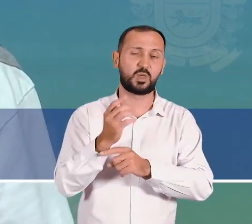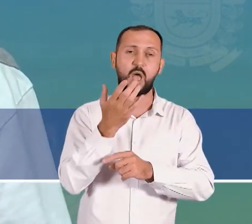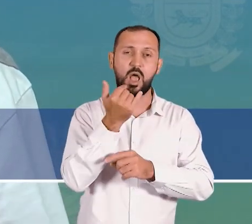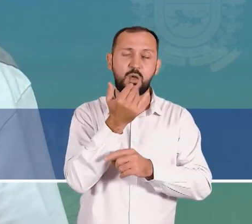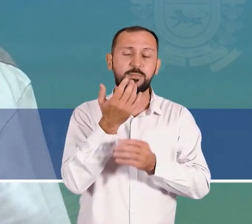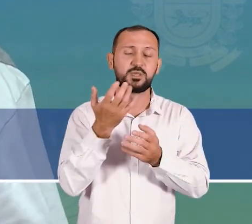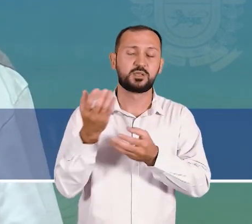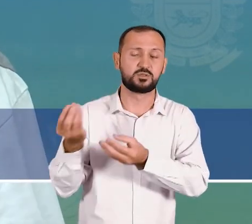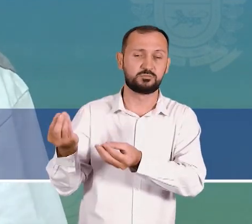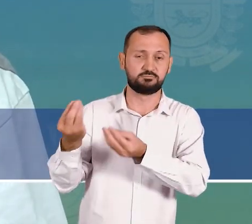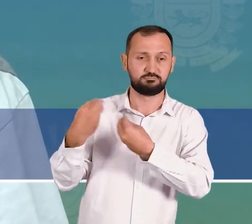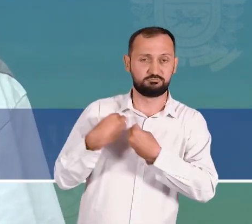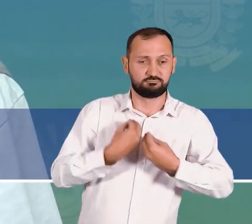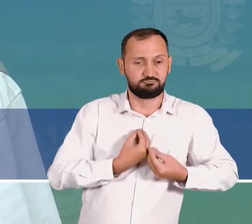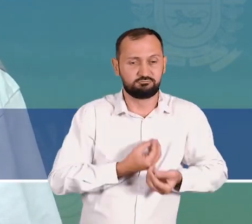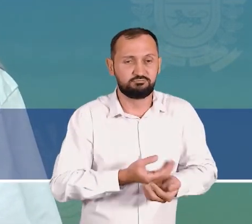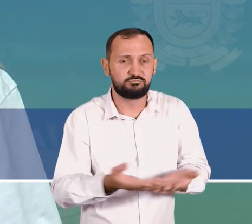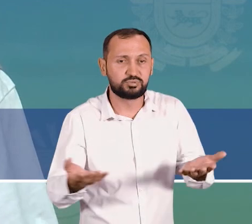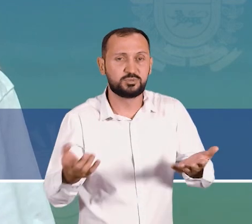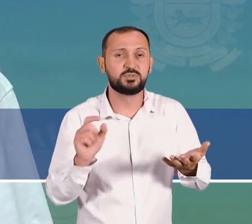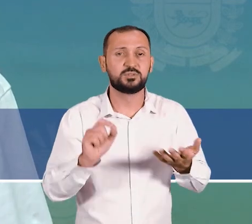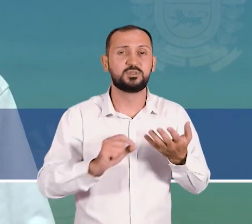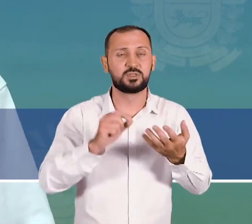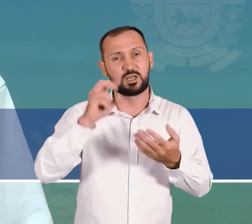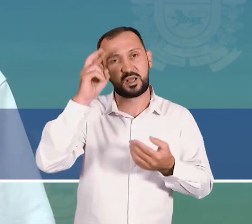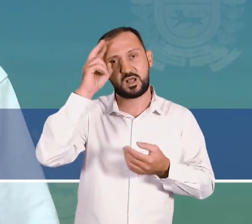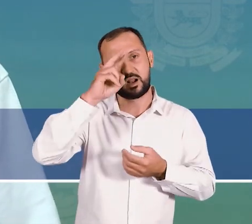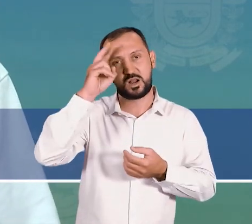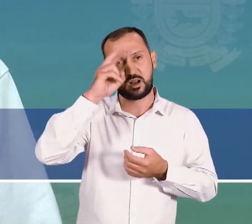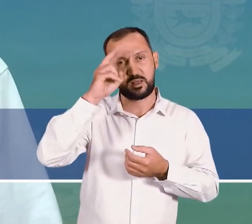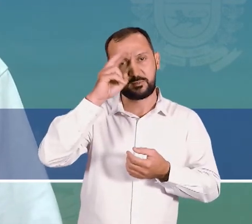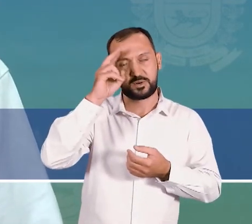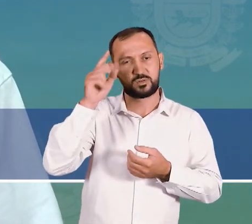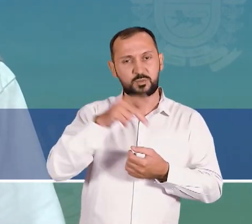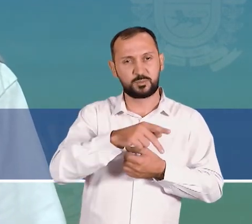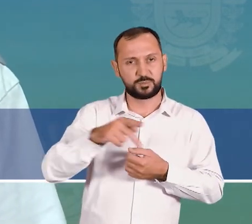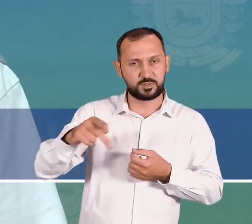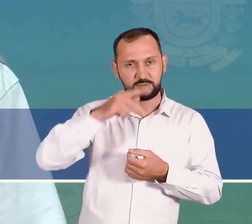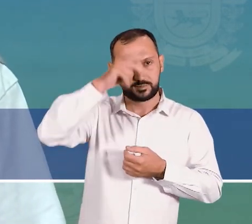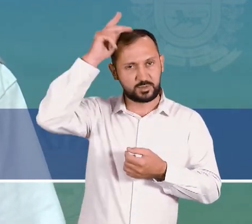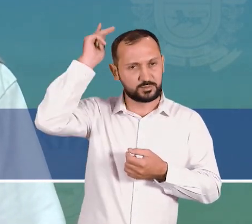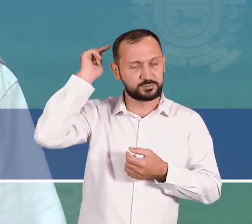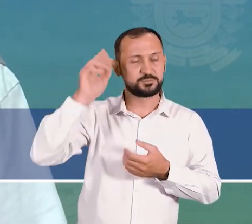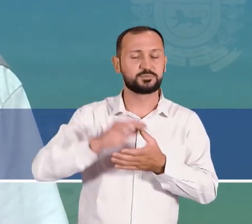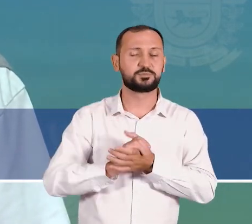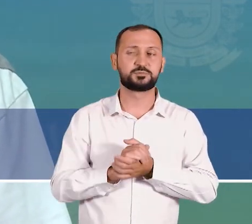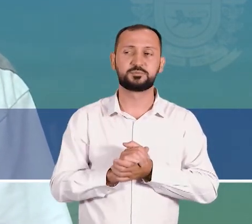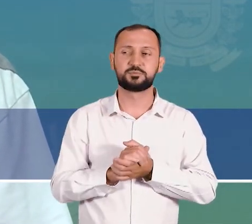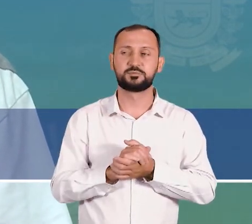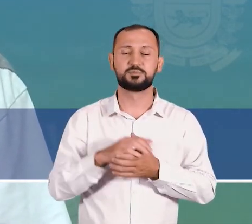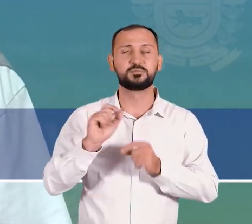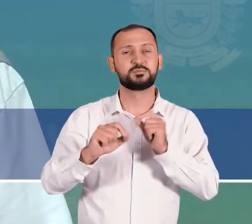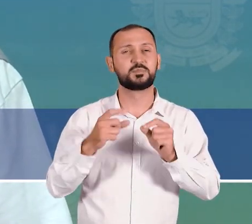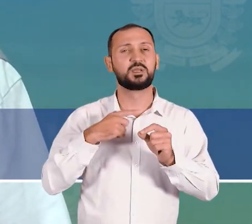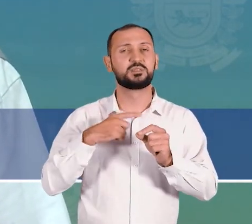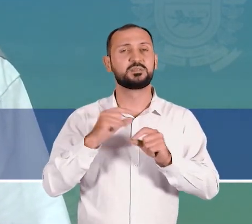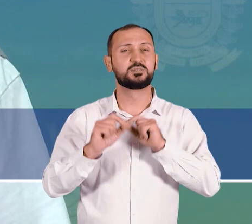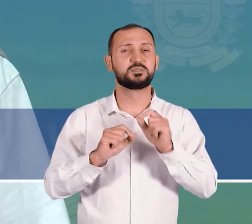Então, toda essa alimentação doada e nos dada aqui, e com uma lembrança do nosso presidente Paulo